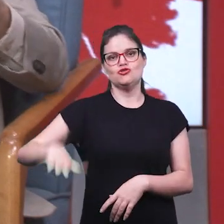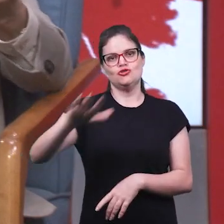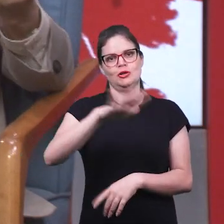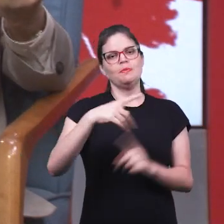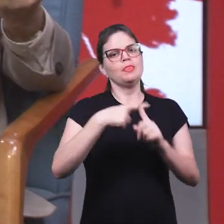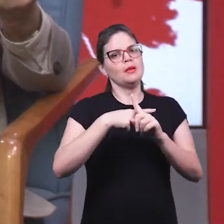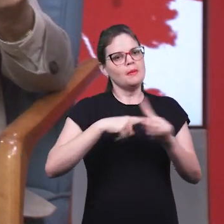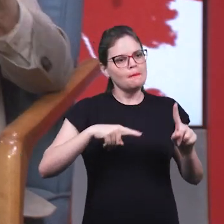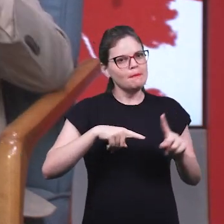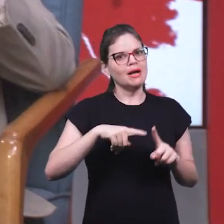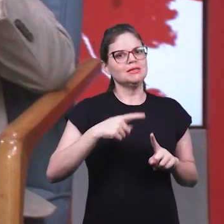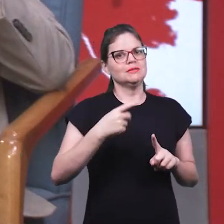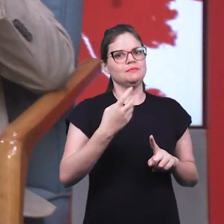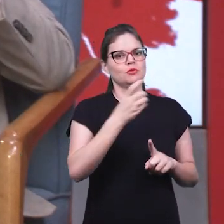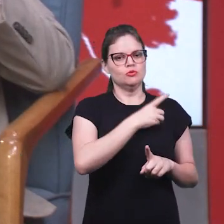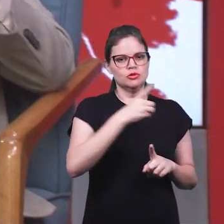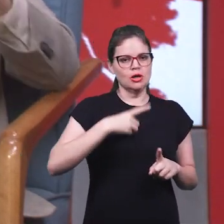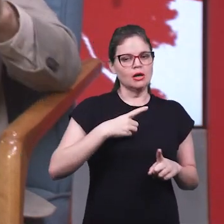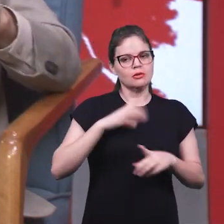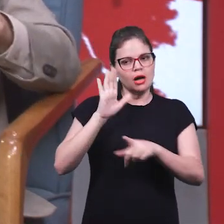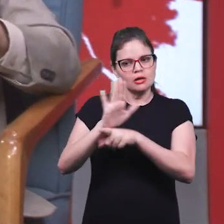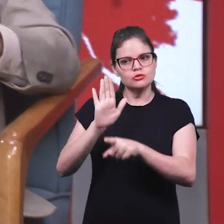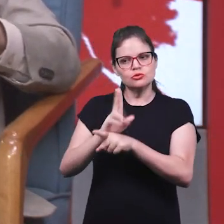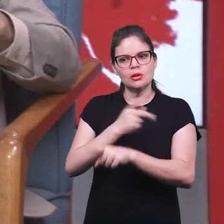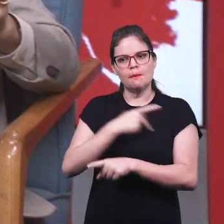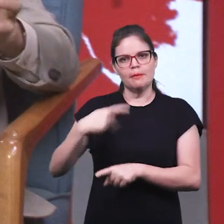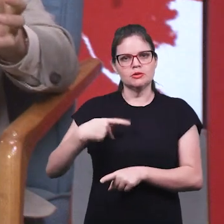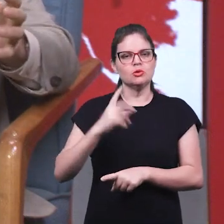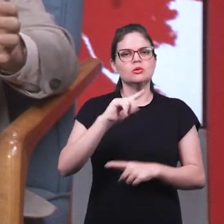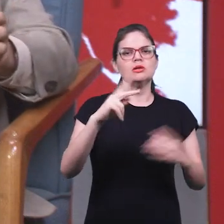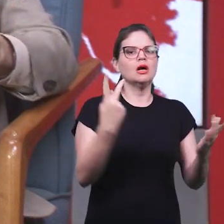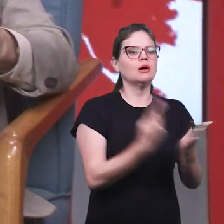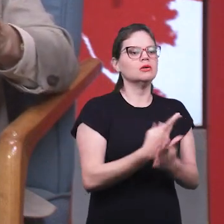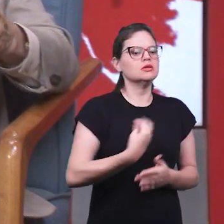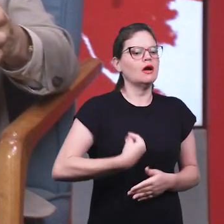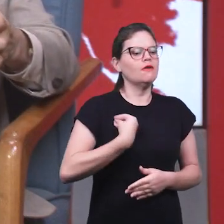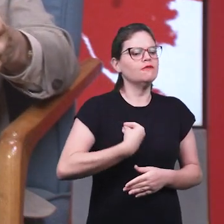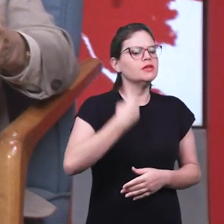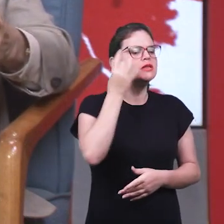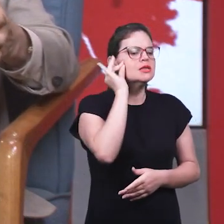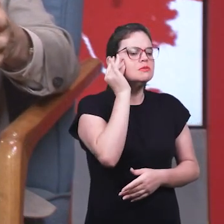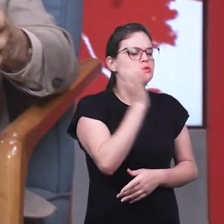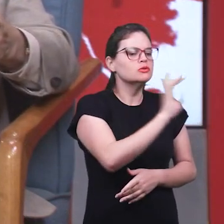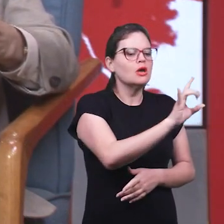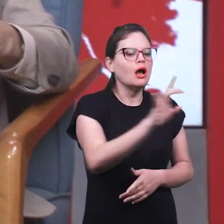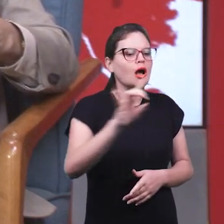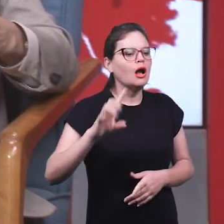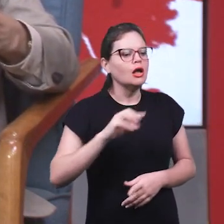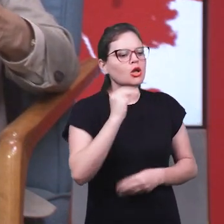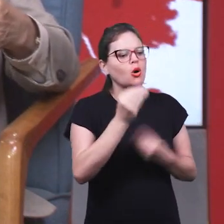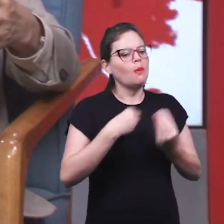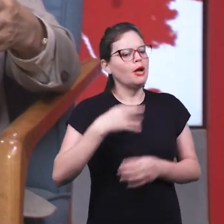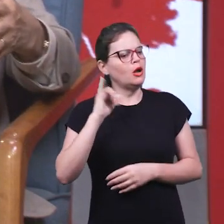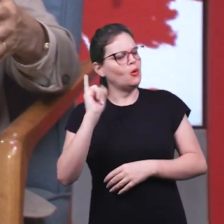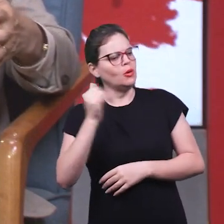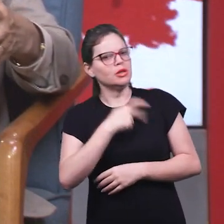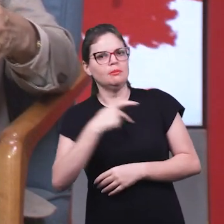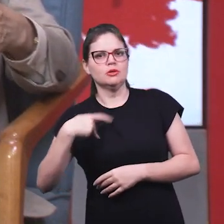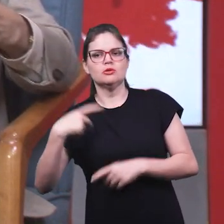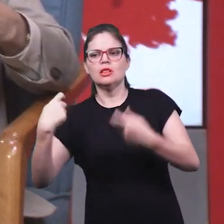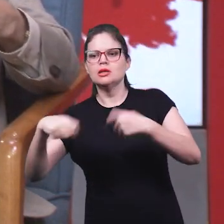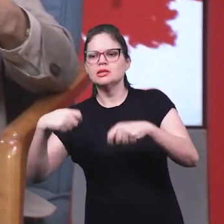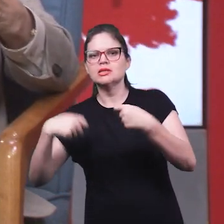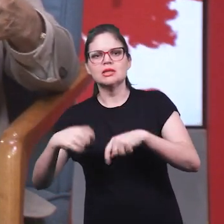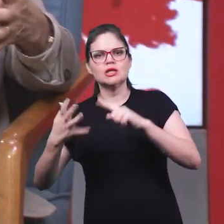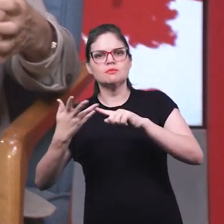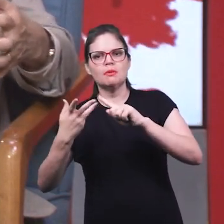200 através da participação do diácono, que vai ajudar, ele vai saber como está a vida espiritual, a necessidade